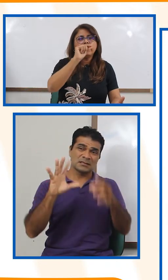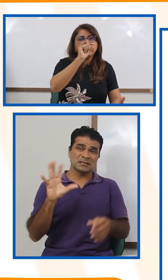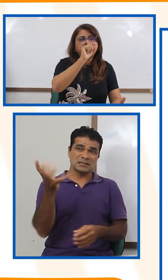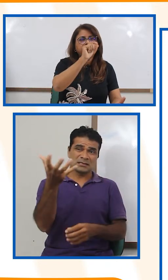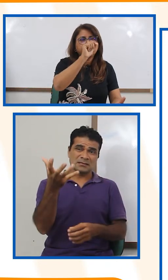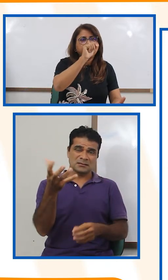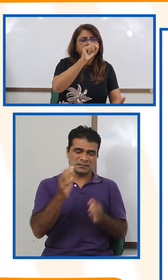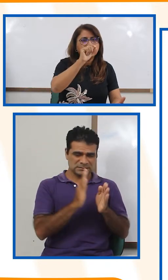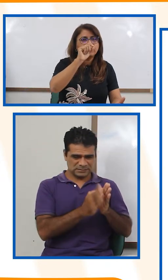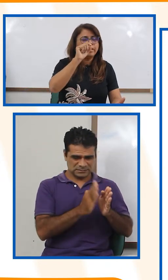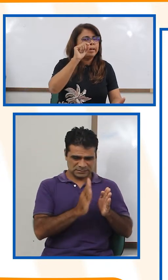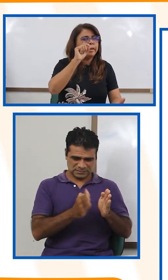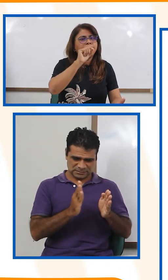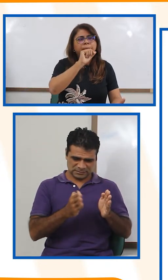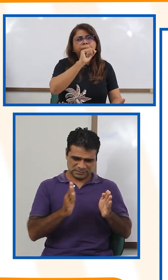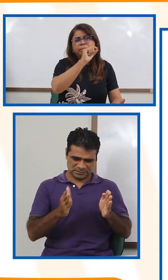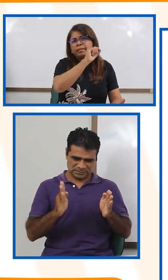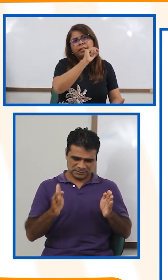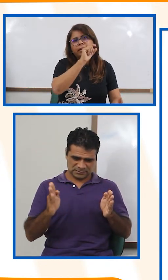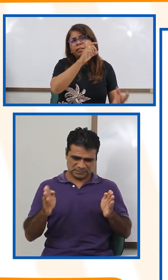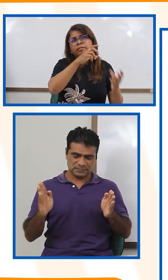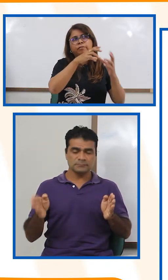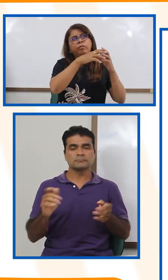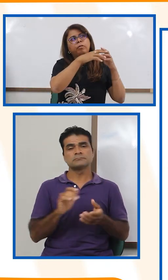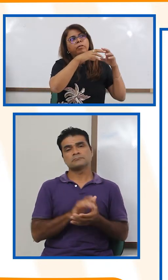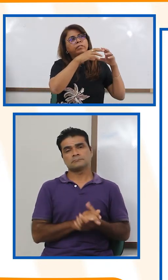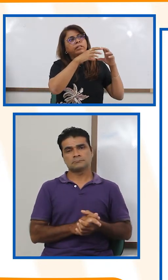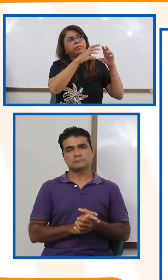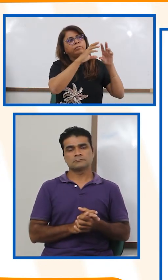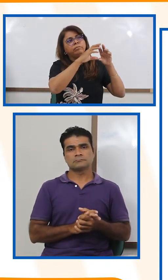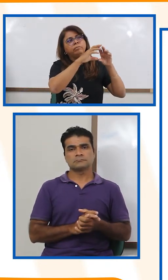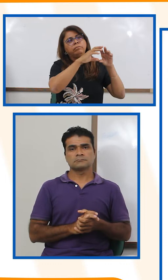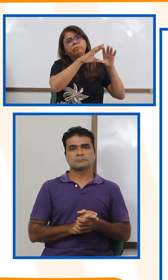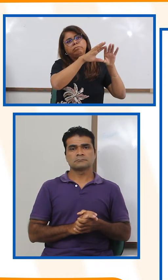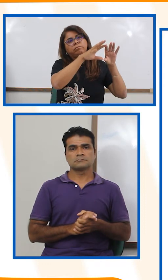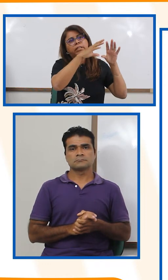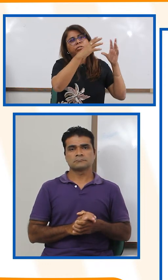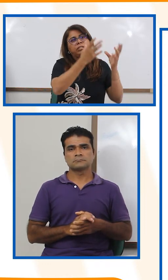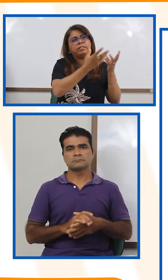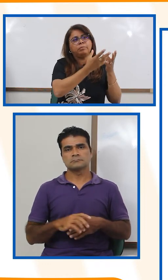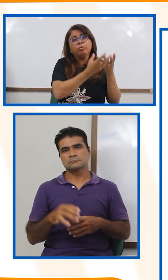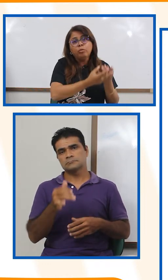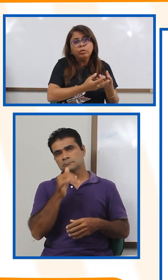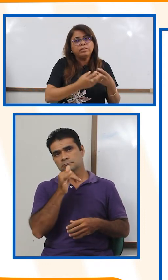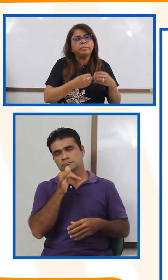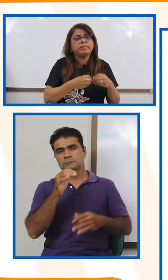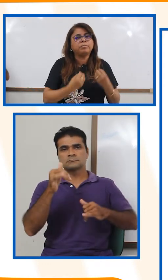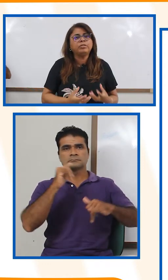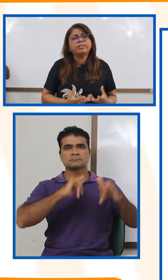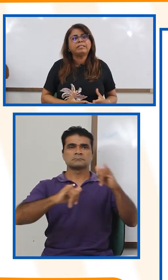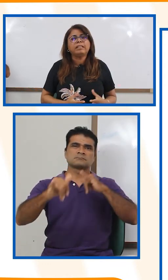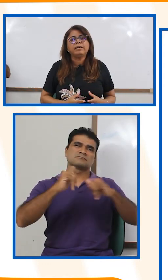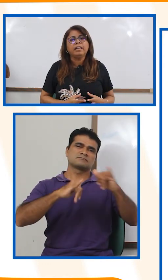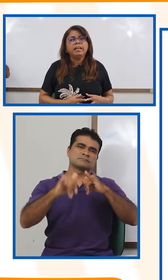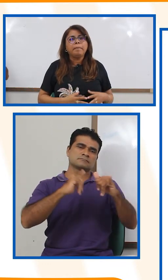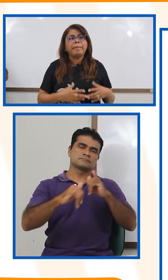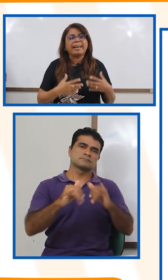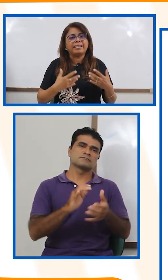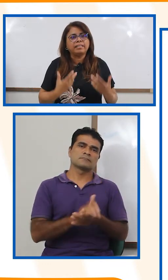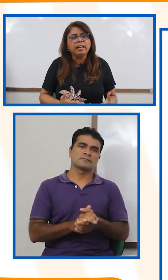aconteceu, né, detalhando, se for assim, uma notícia muito, mas muito